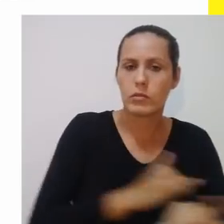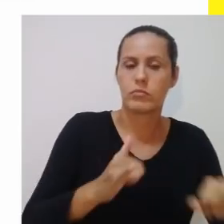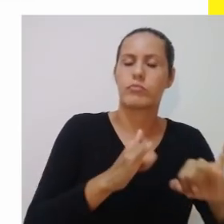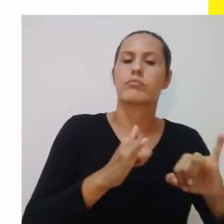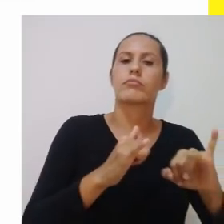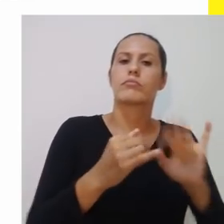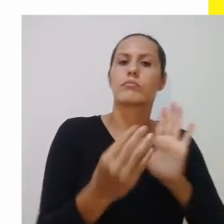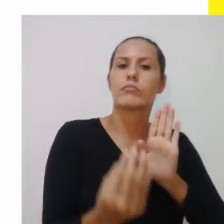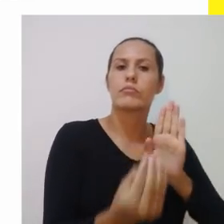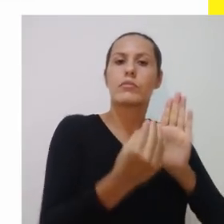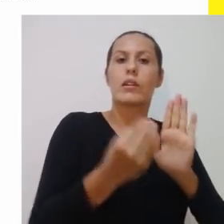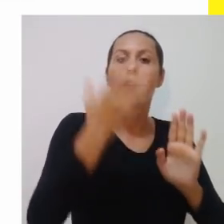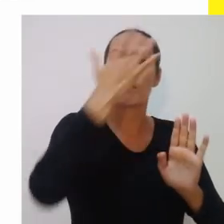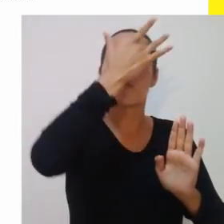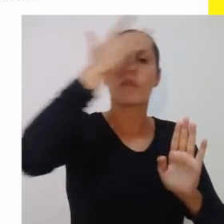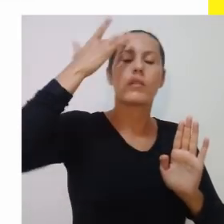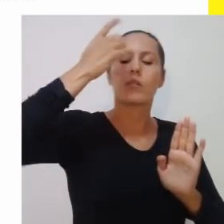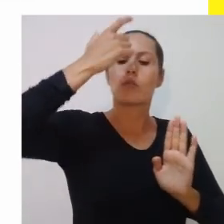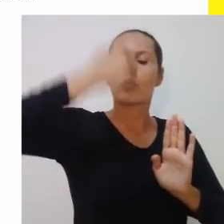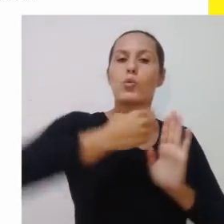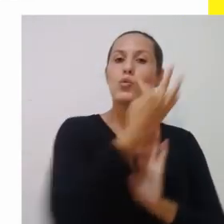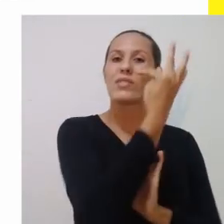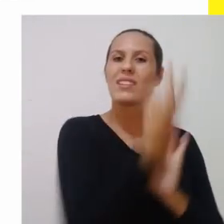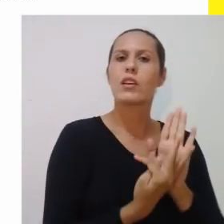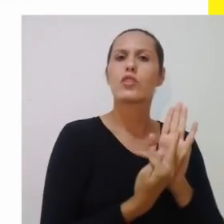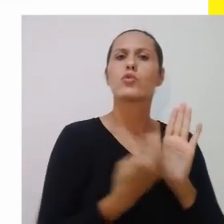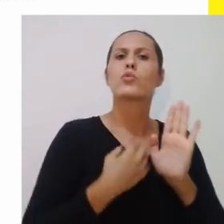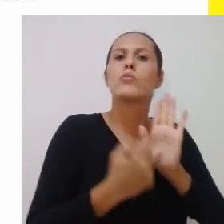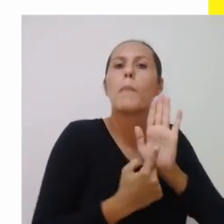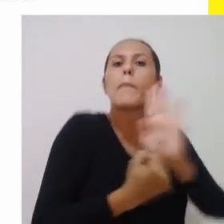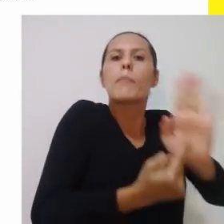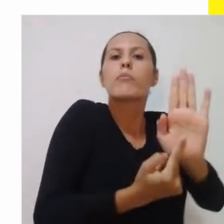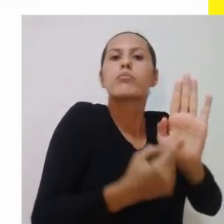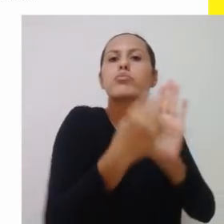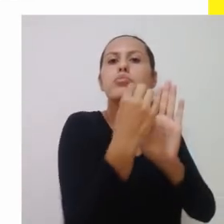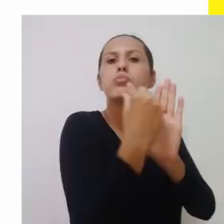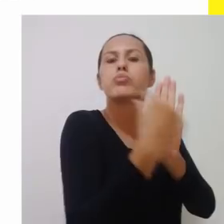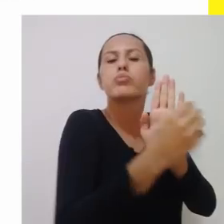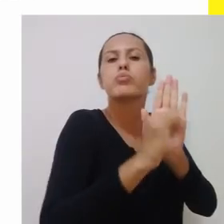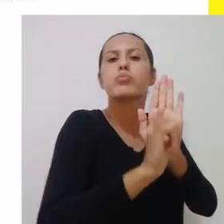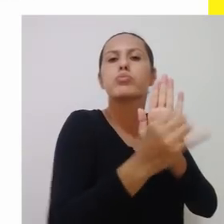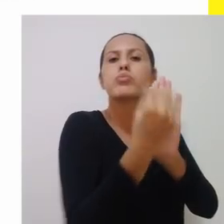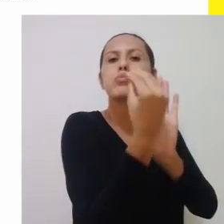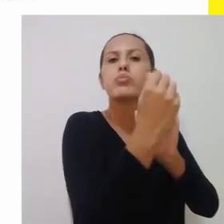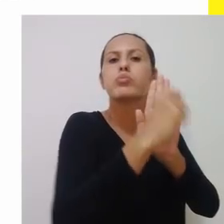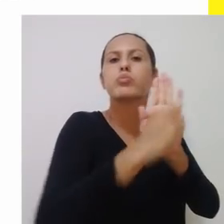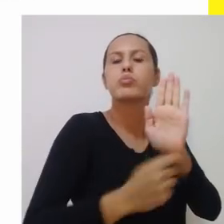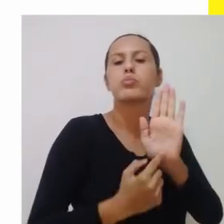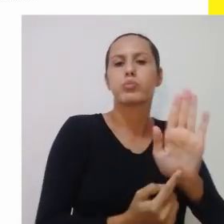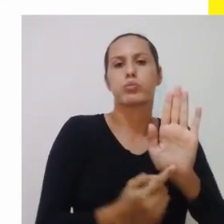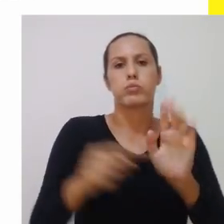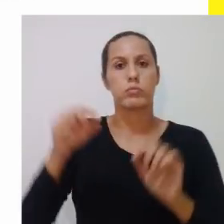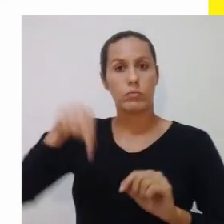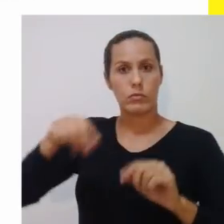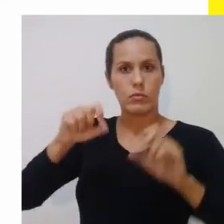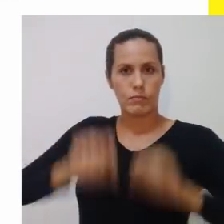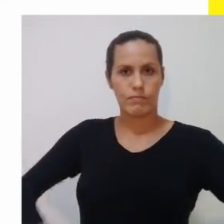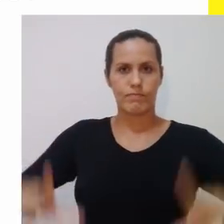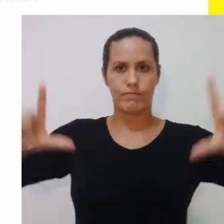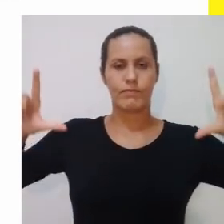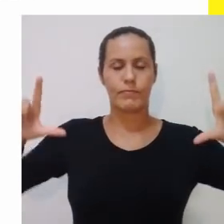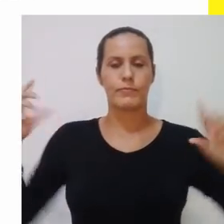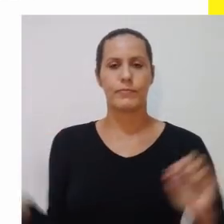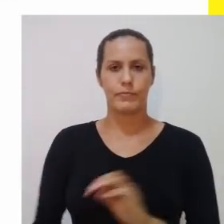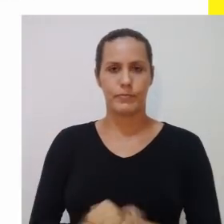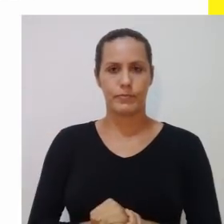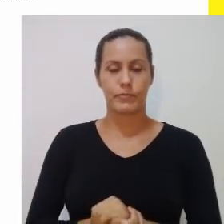são manifestadas pelo autor do próprio texto. Vai aparecer aí no slide para você. Você vai